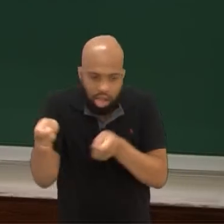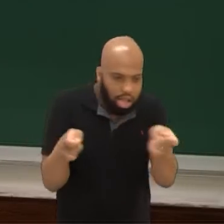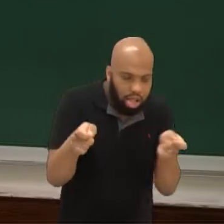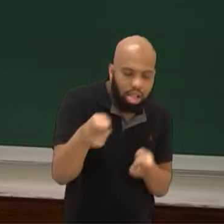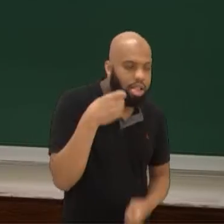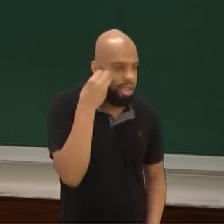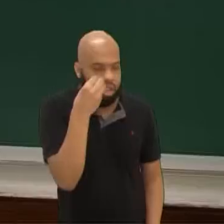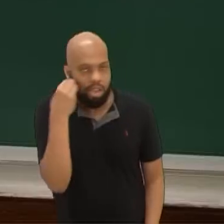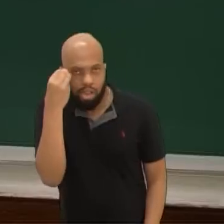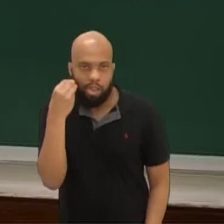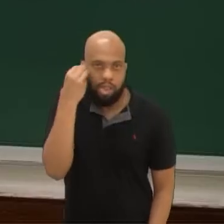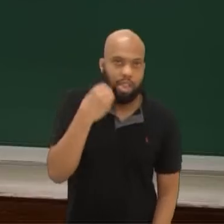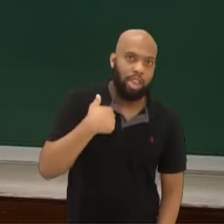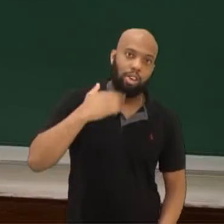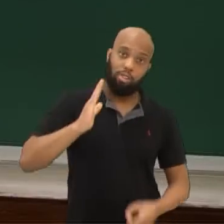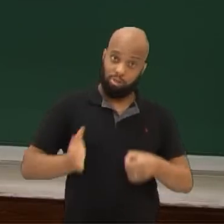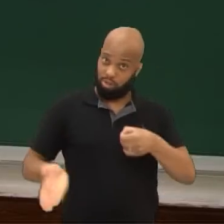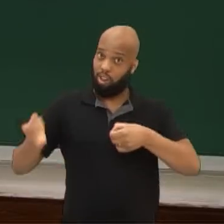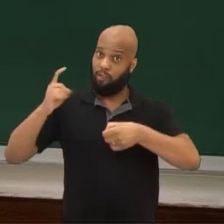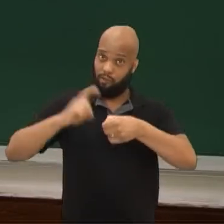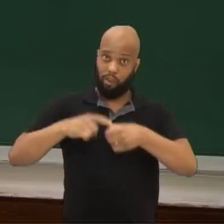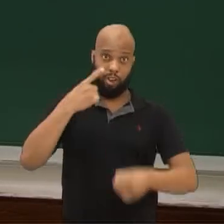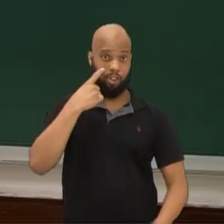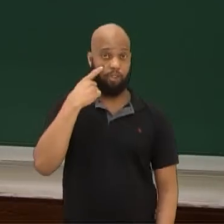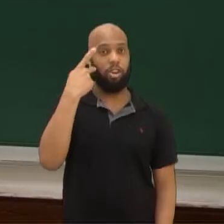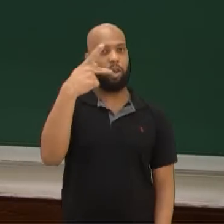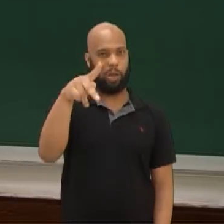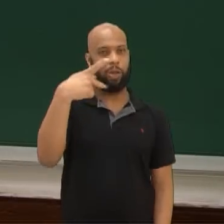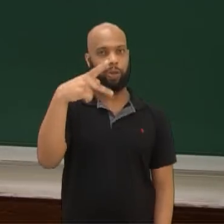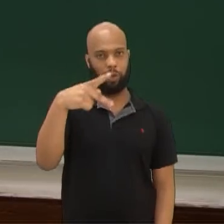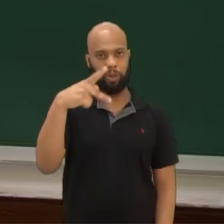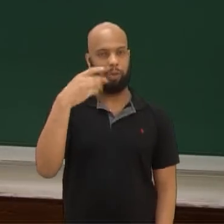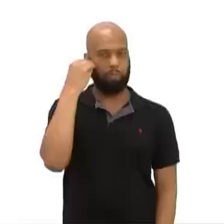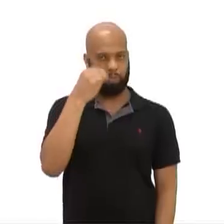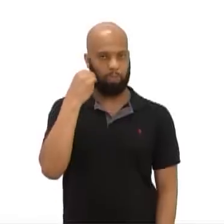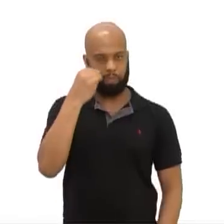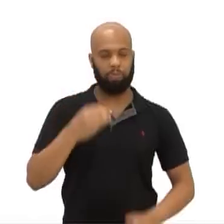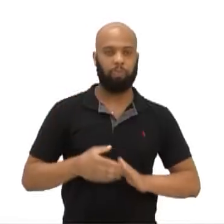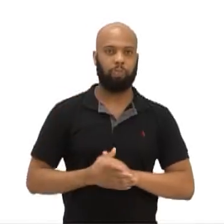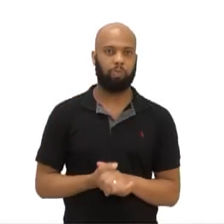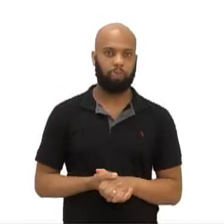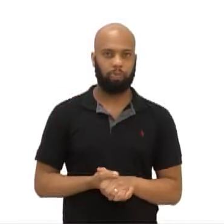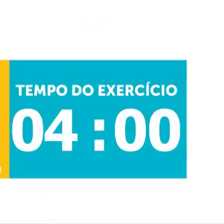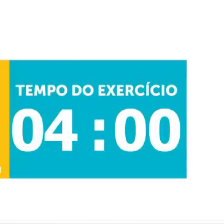na rua ou algum lugar assim, registre na tabela, que a gente já volta para verificar.